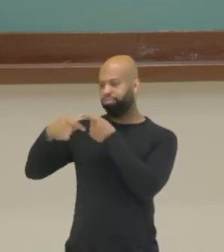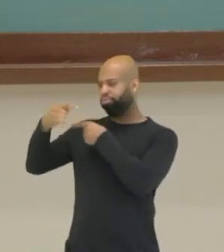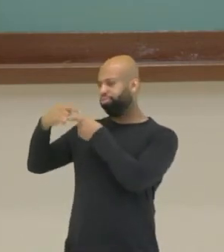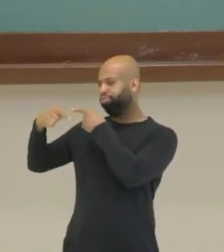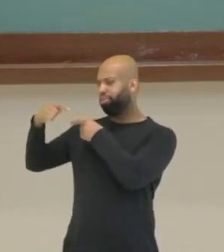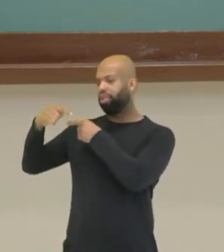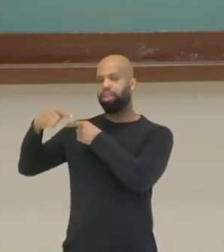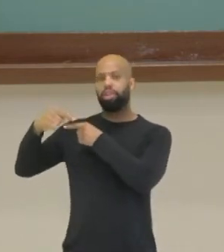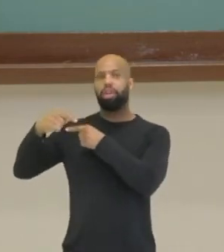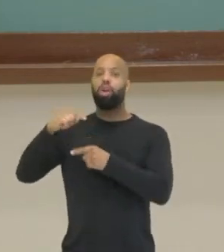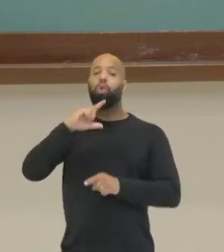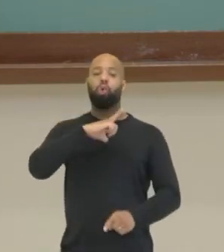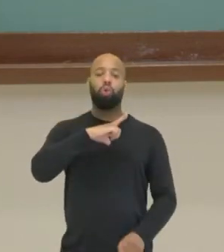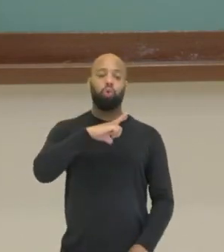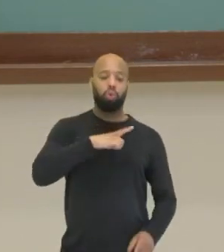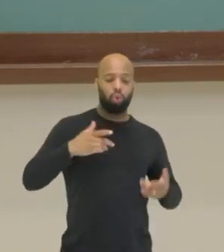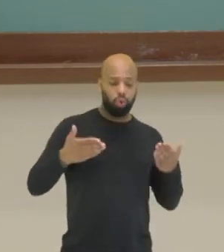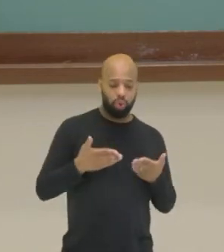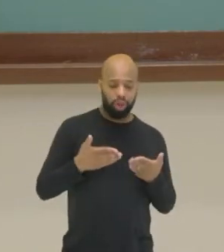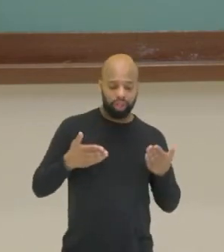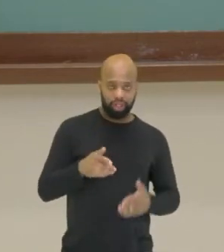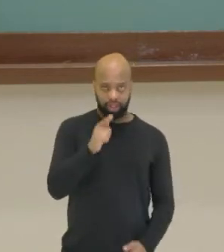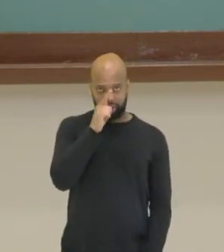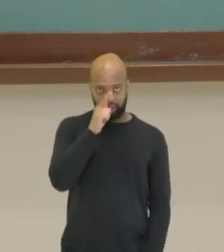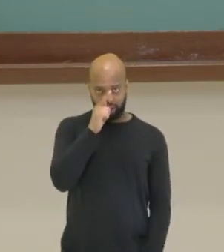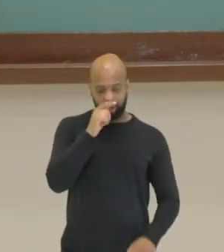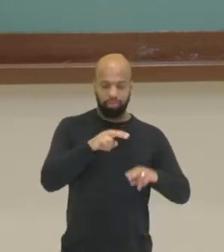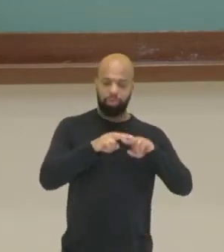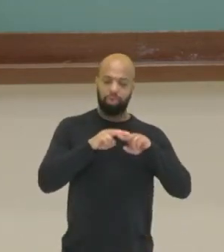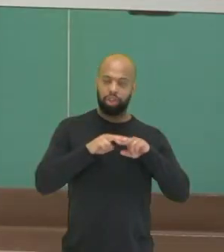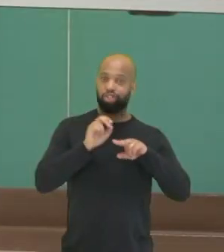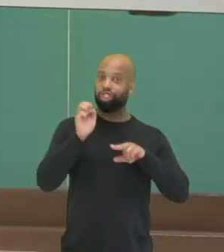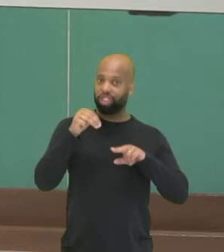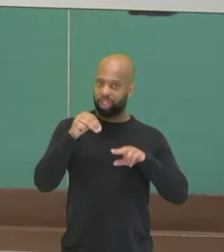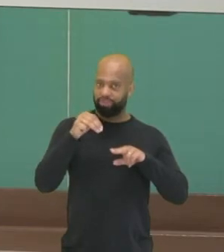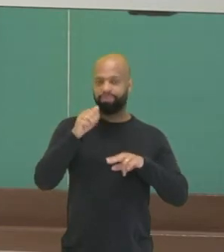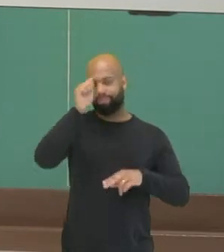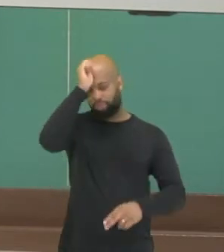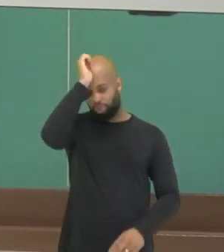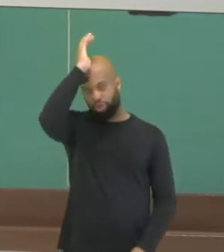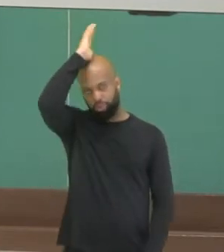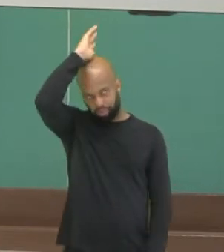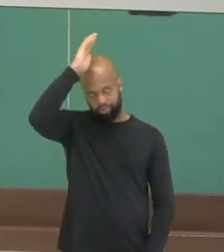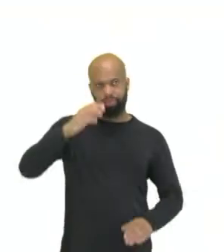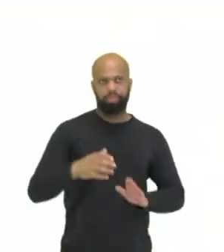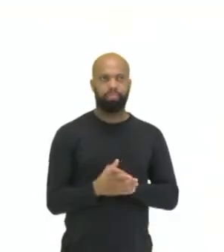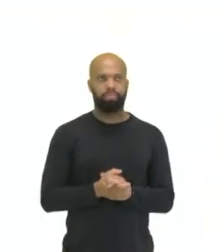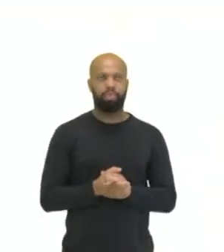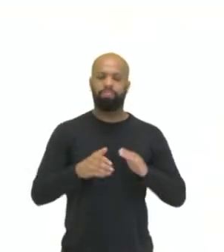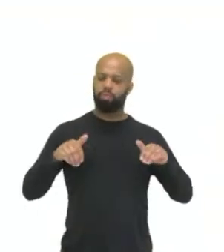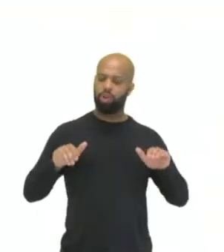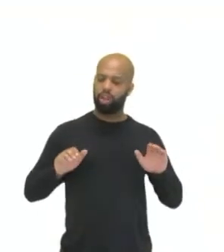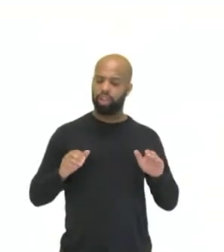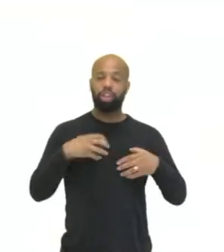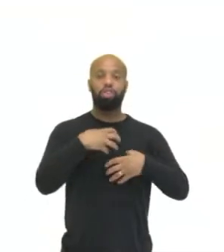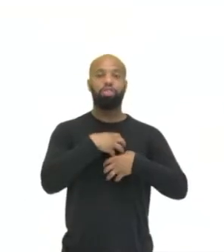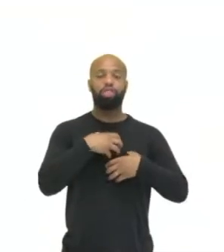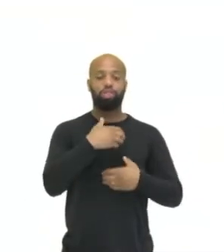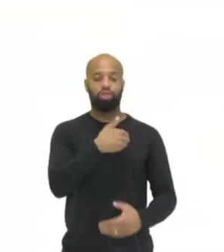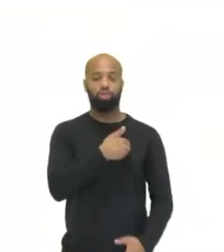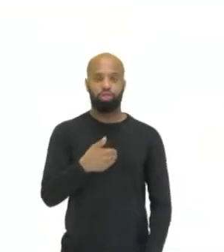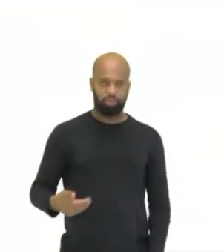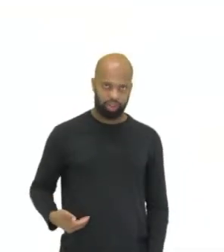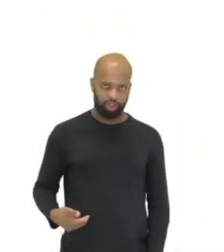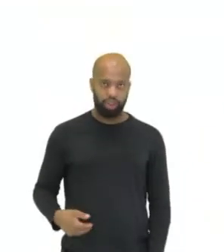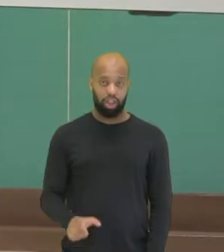para nós da Grécia, graças aos romanos. Veja lá, a monarquia é uma forma de governo. Inclusive